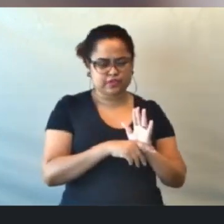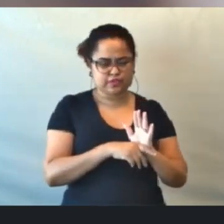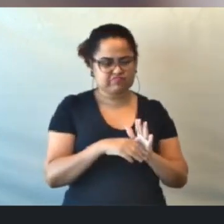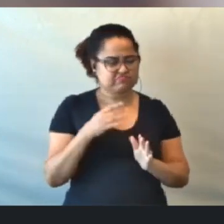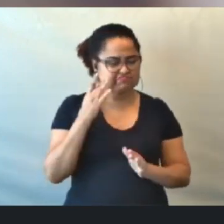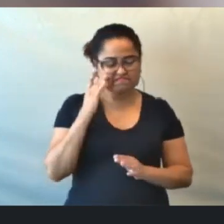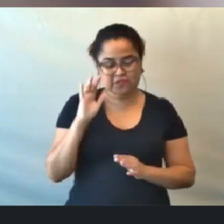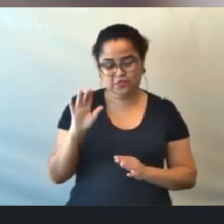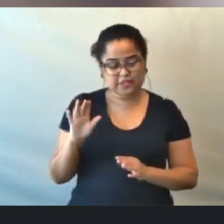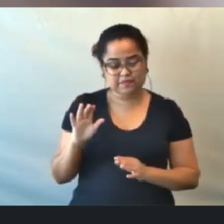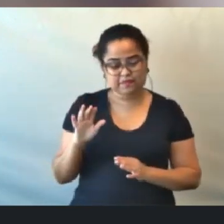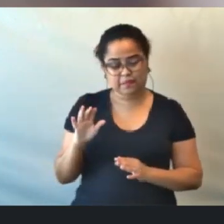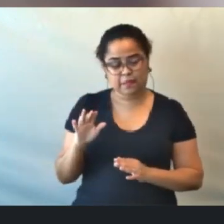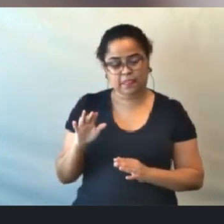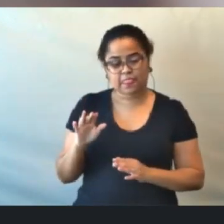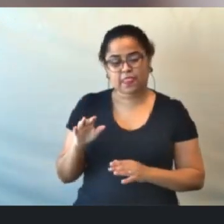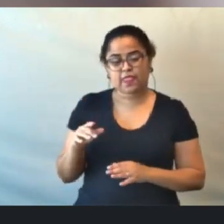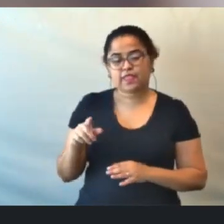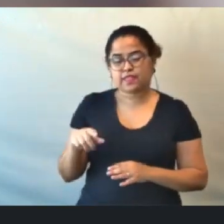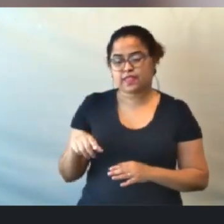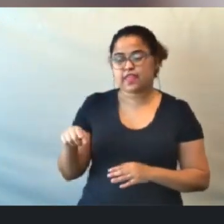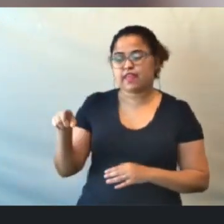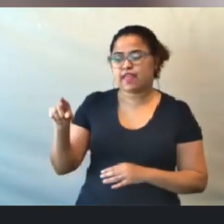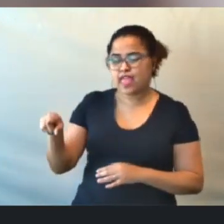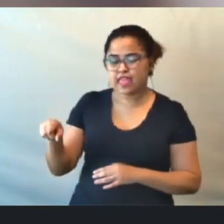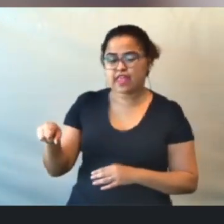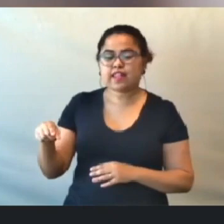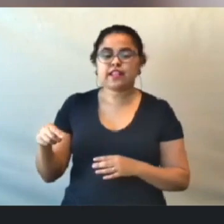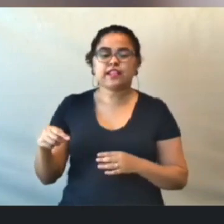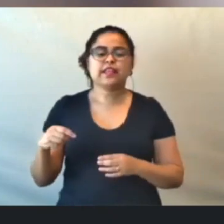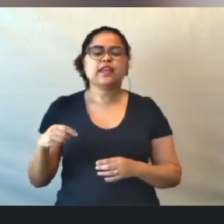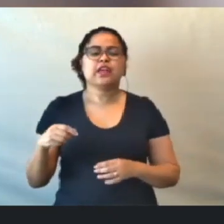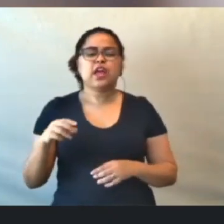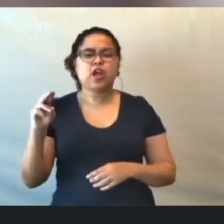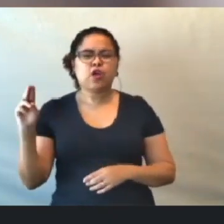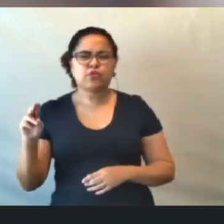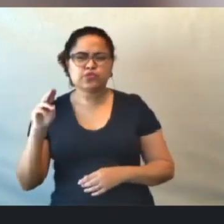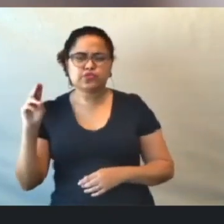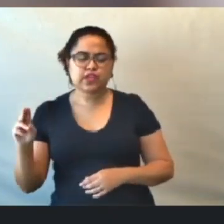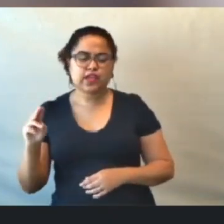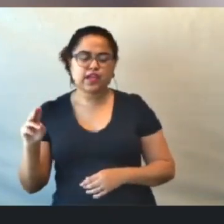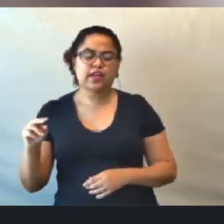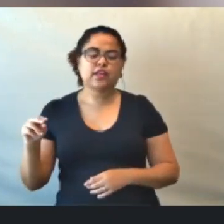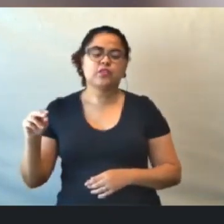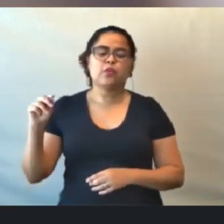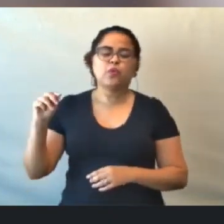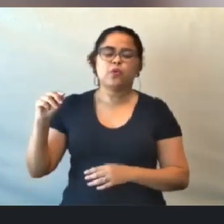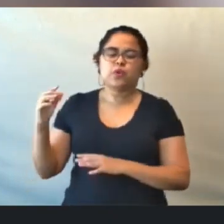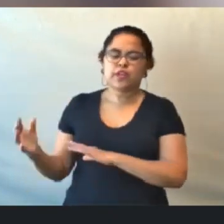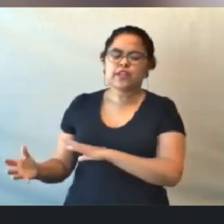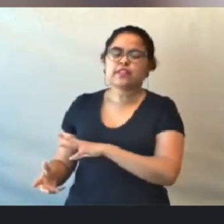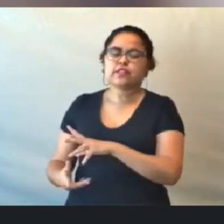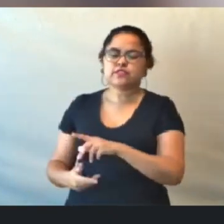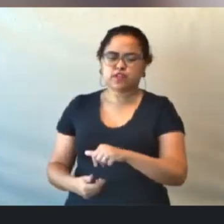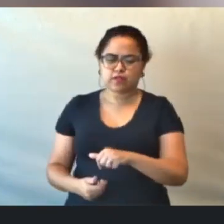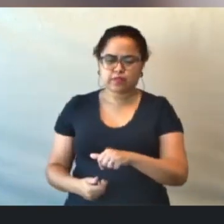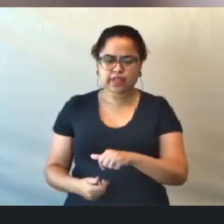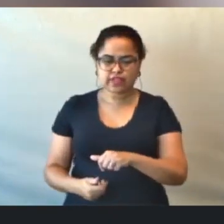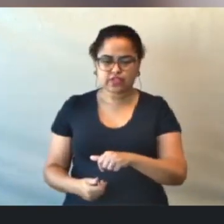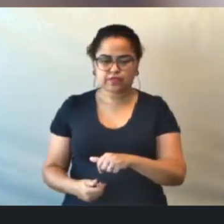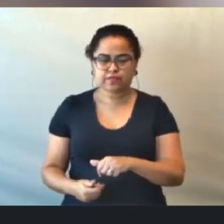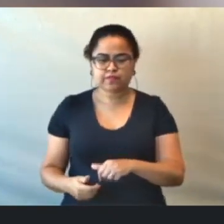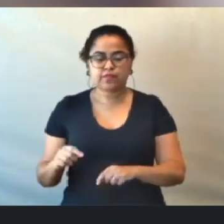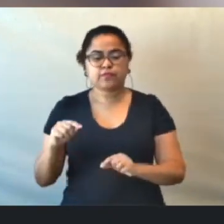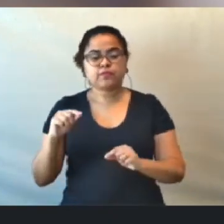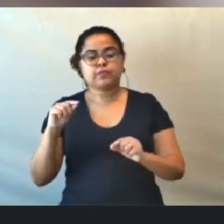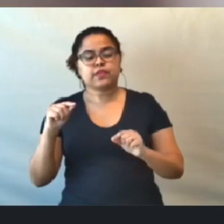um tratamento que é usado internacionalmente para baixar os níveis de fósforo em lagos e reservatórios, ele é usado.